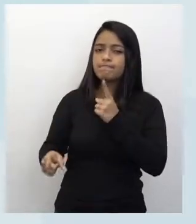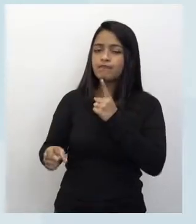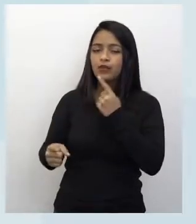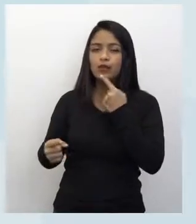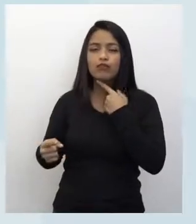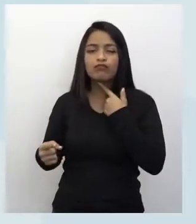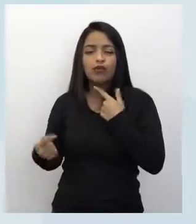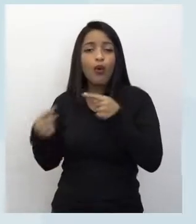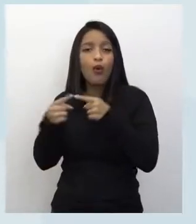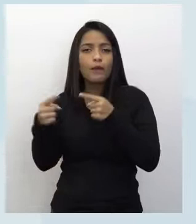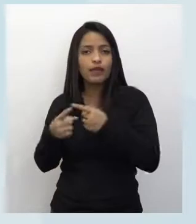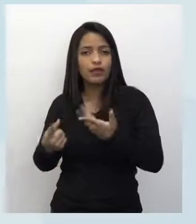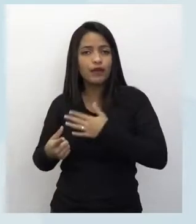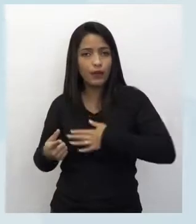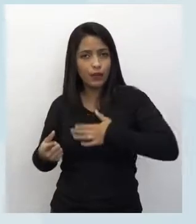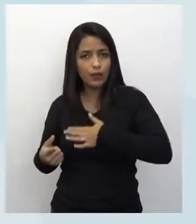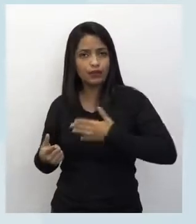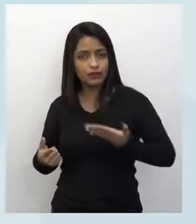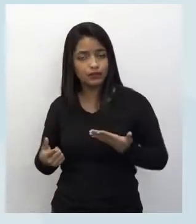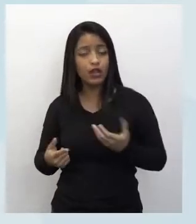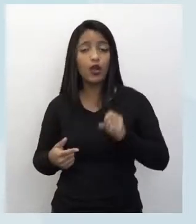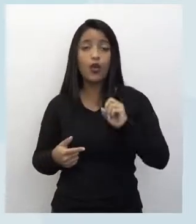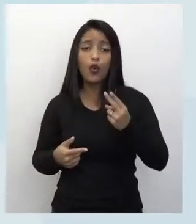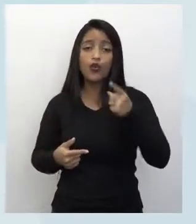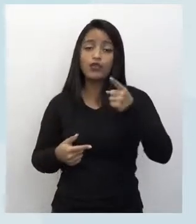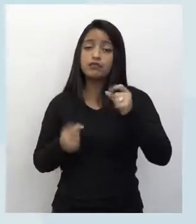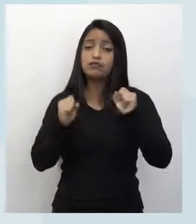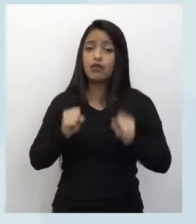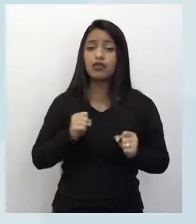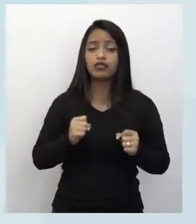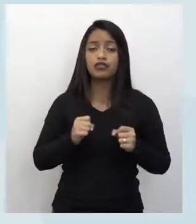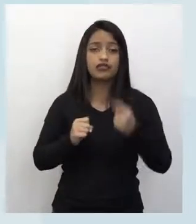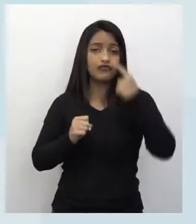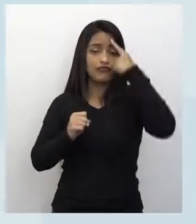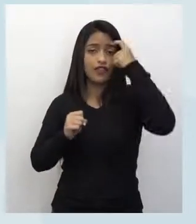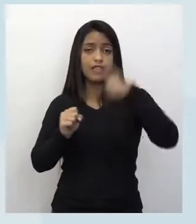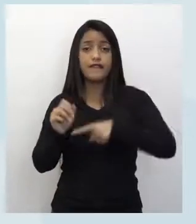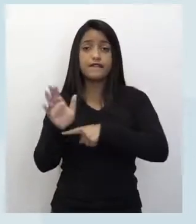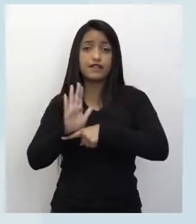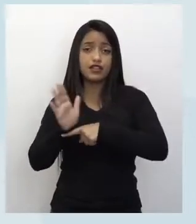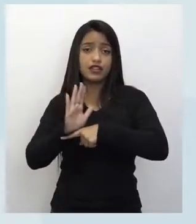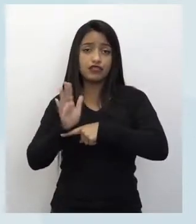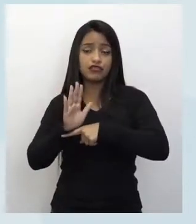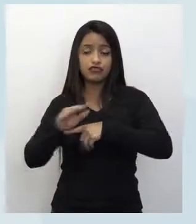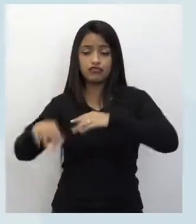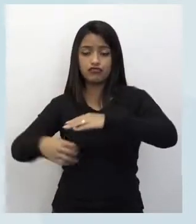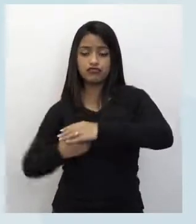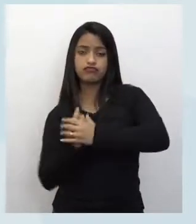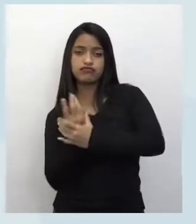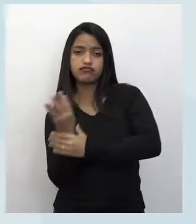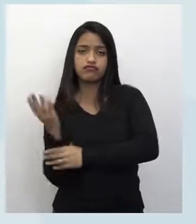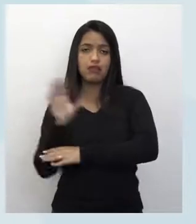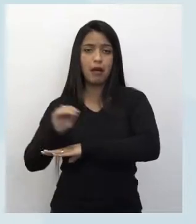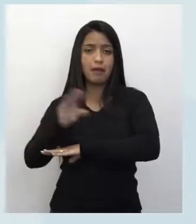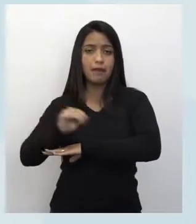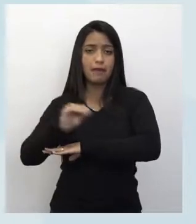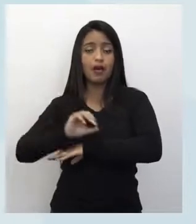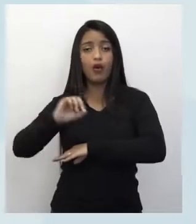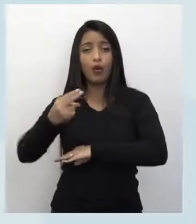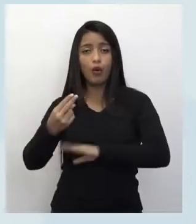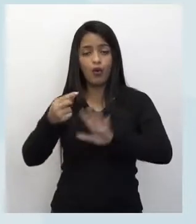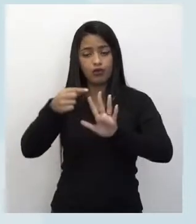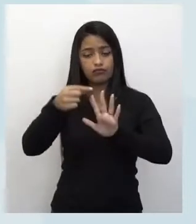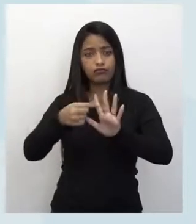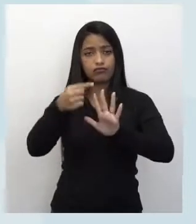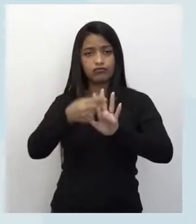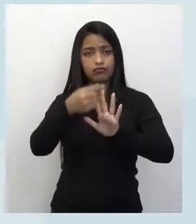vídeo com os fantoche, de objeto, do que você viu aí, de dedoche, pinta o dedo. Faz